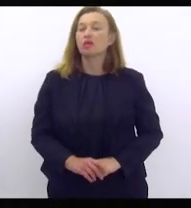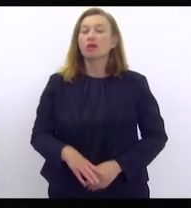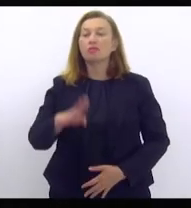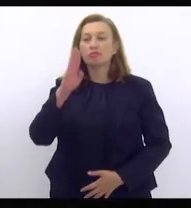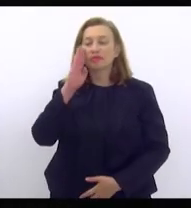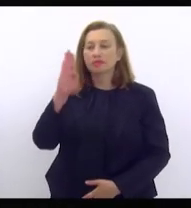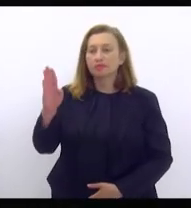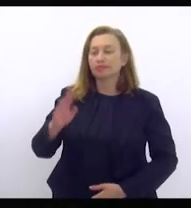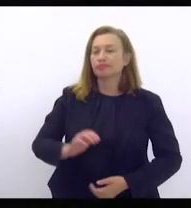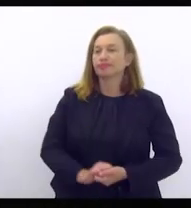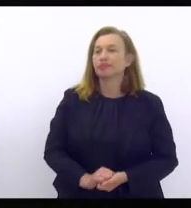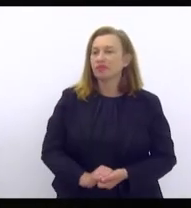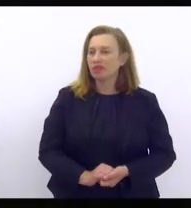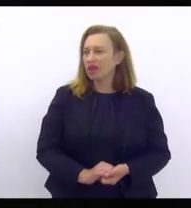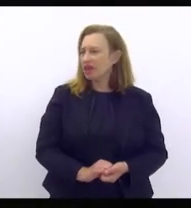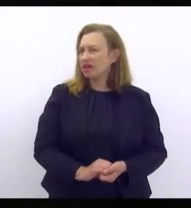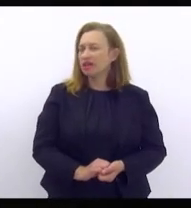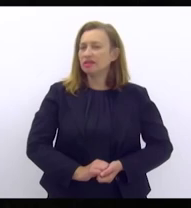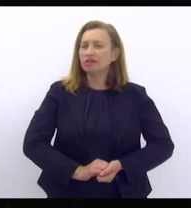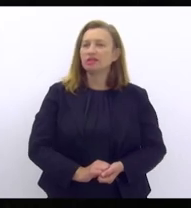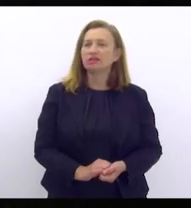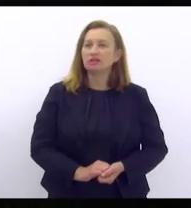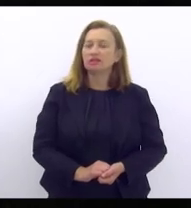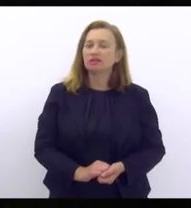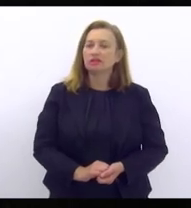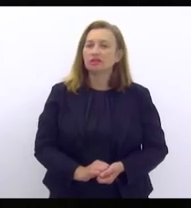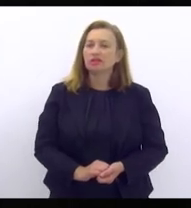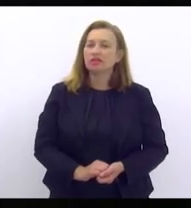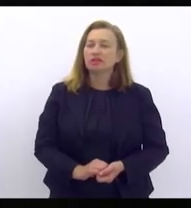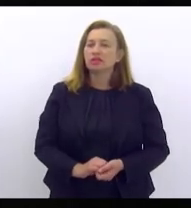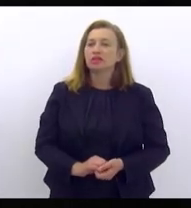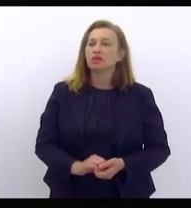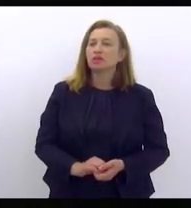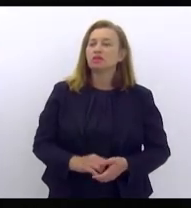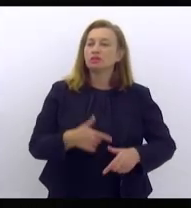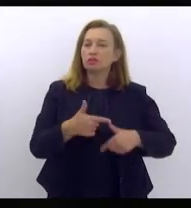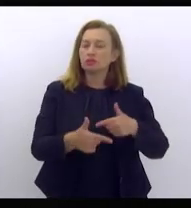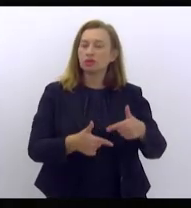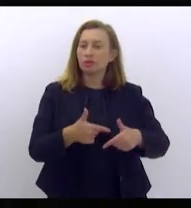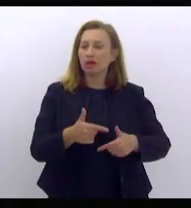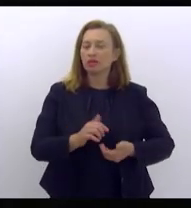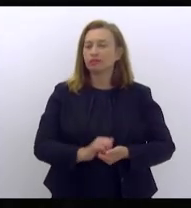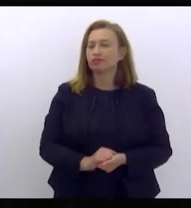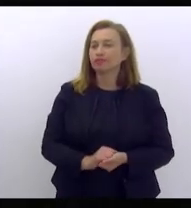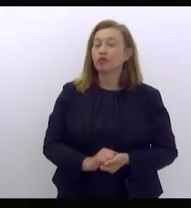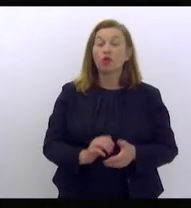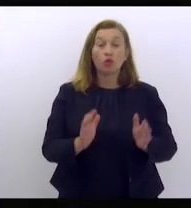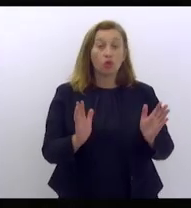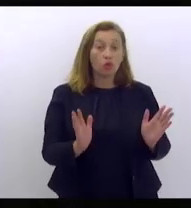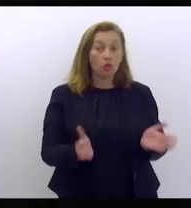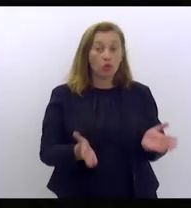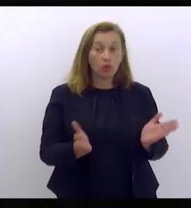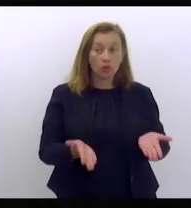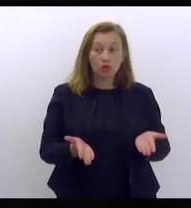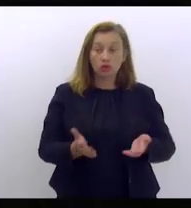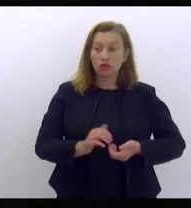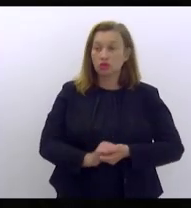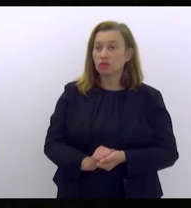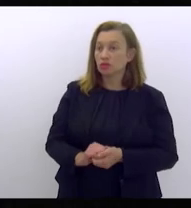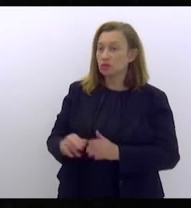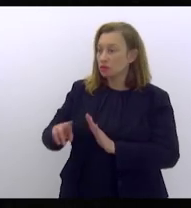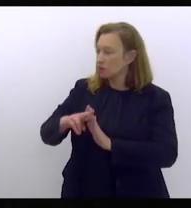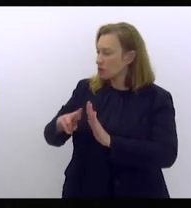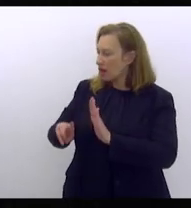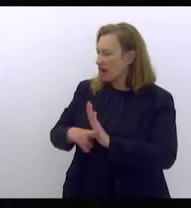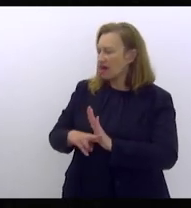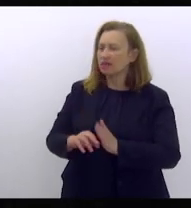fundamental que tenhamos uma função na qual eles venham a ser estatutários. Hoje, o seu regime é um regime